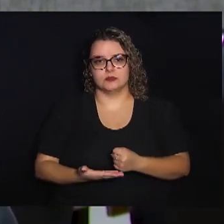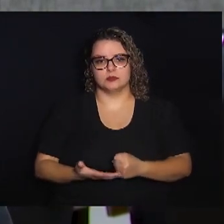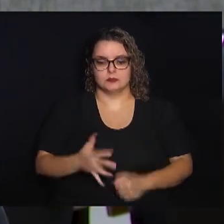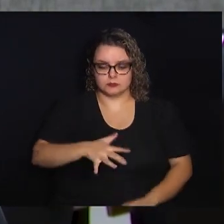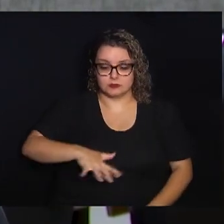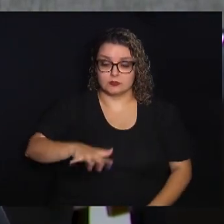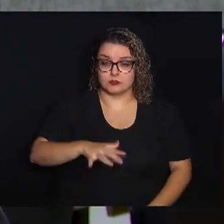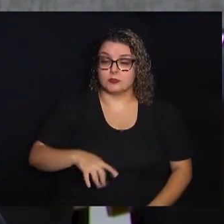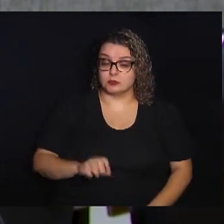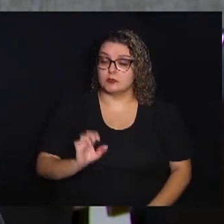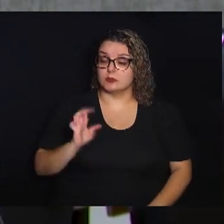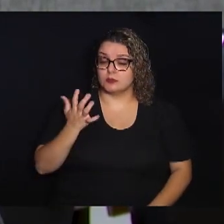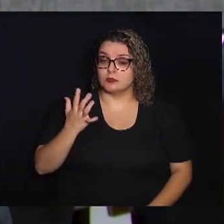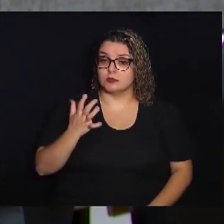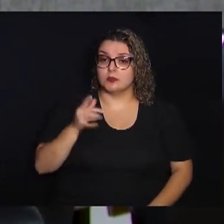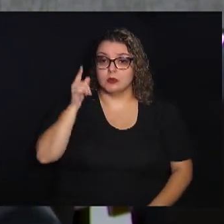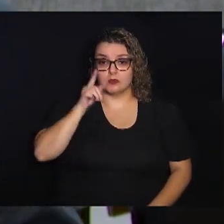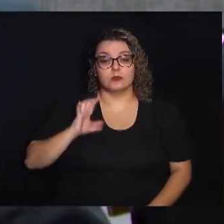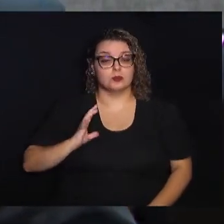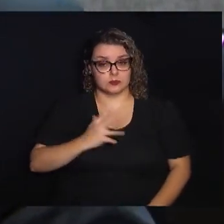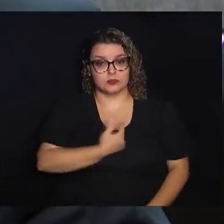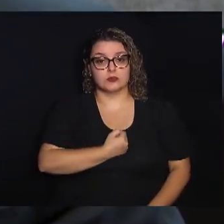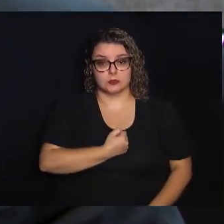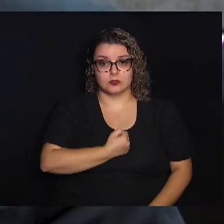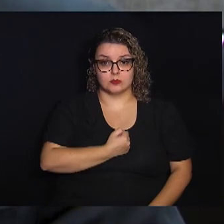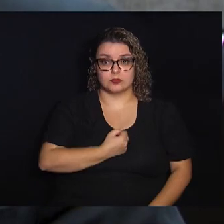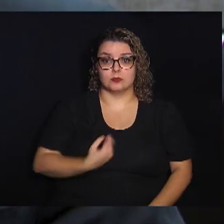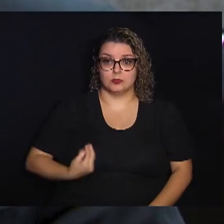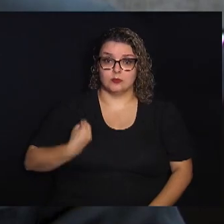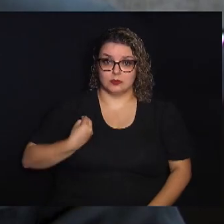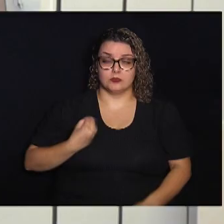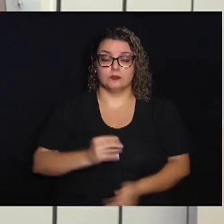na ocorrência, que você consegue salvar aí uma vida.